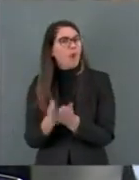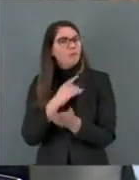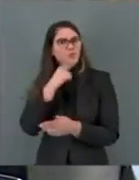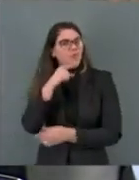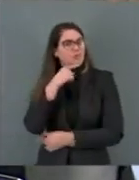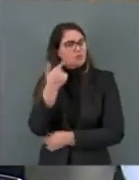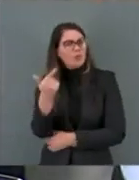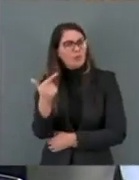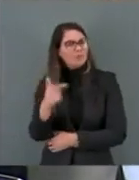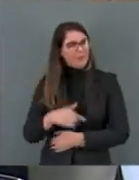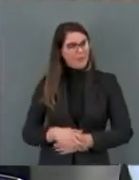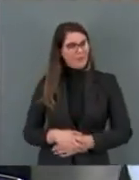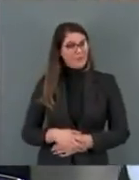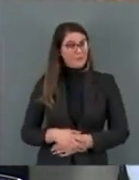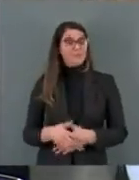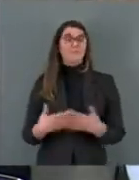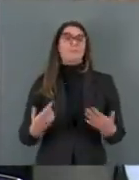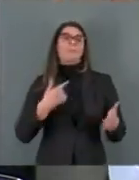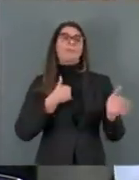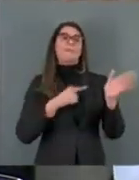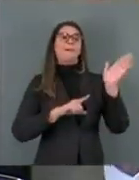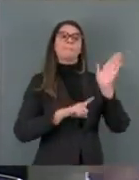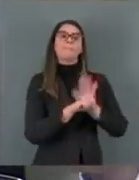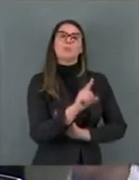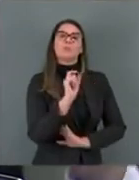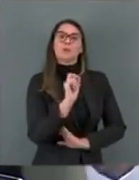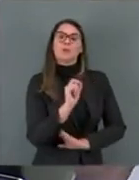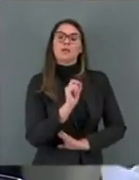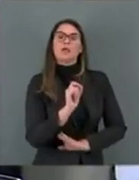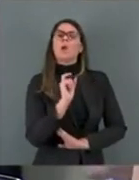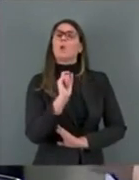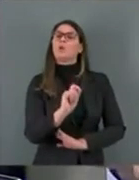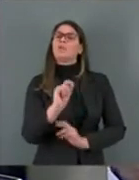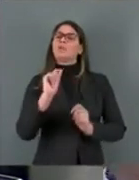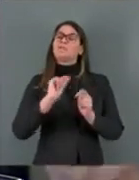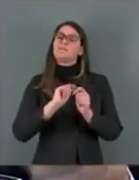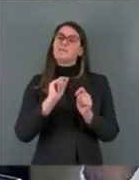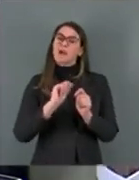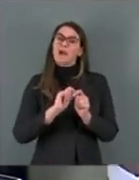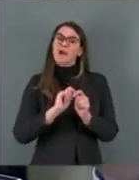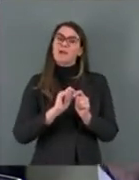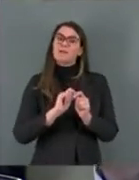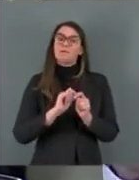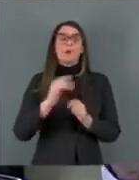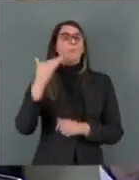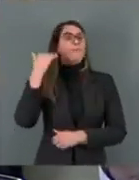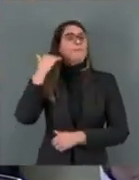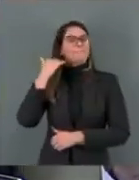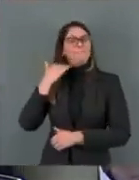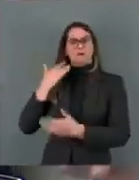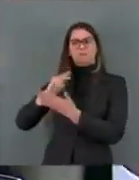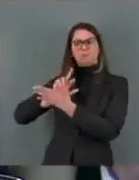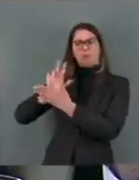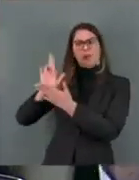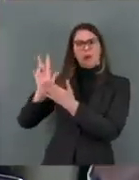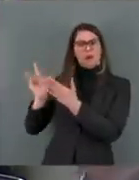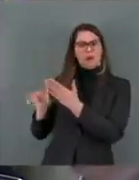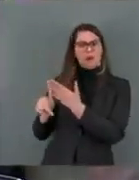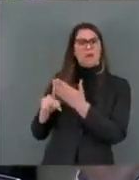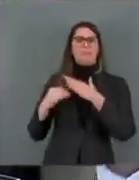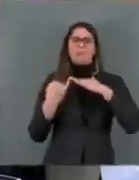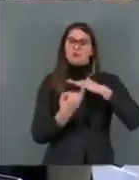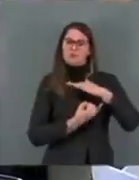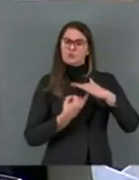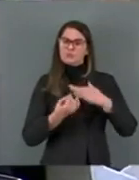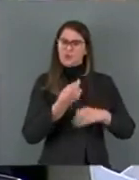dúvida. Então, a minha pergunta é: o que tem sido feito para que os bancos, as grandes